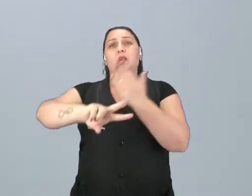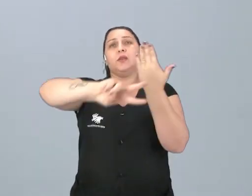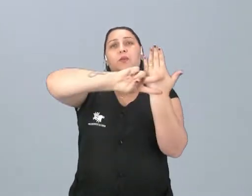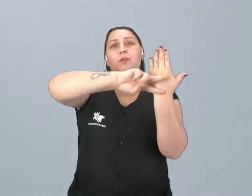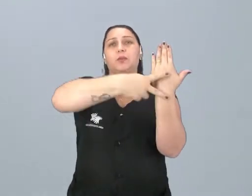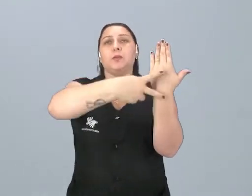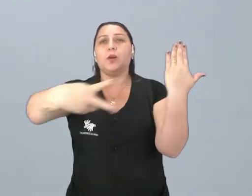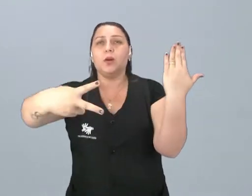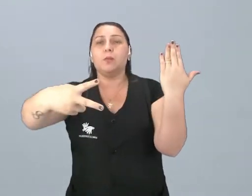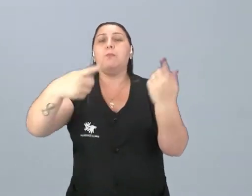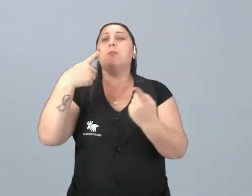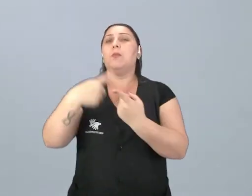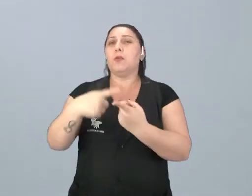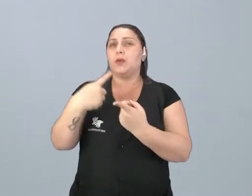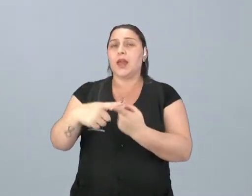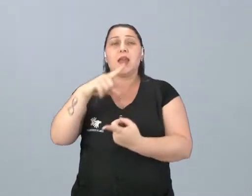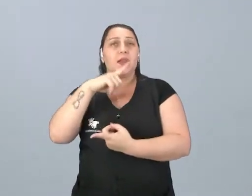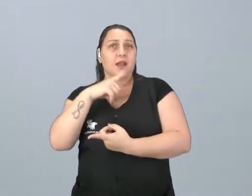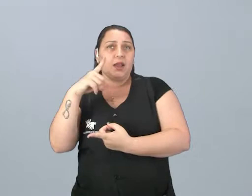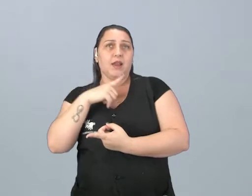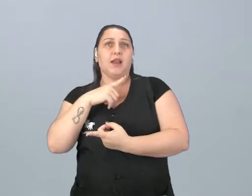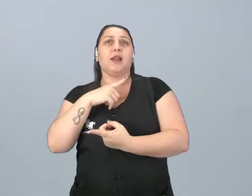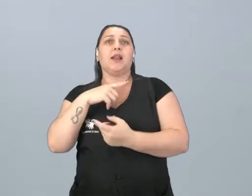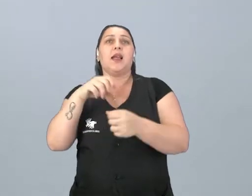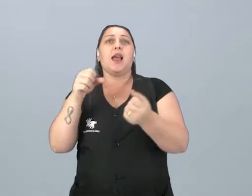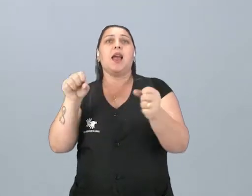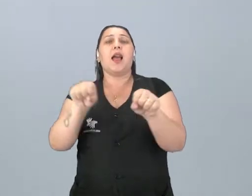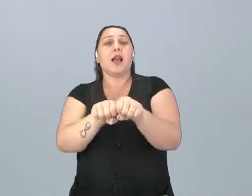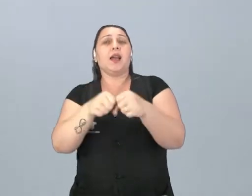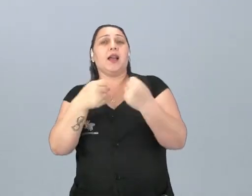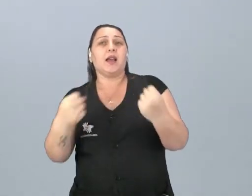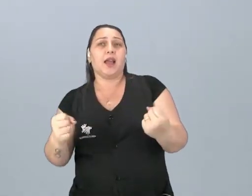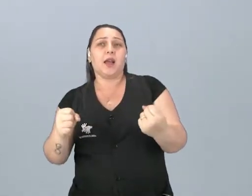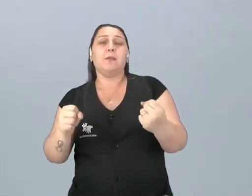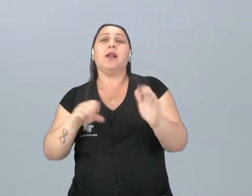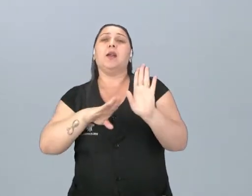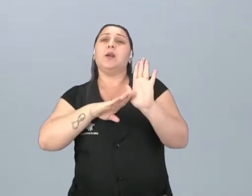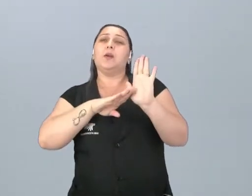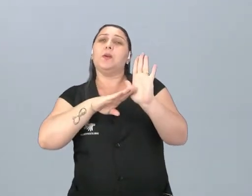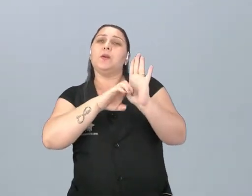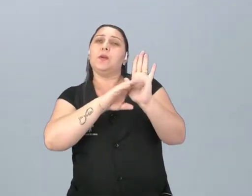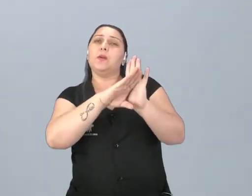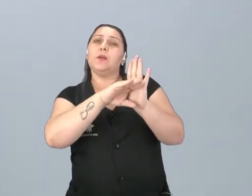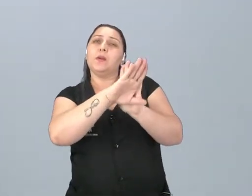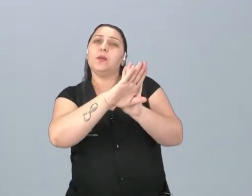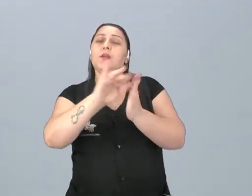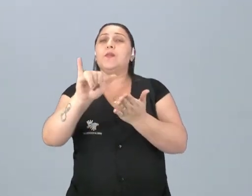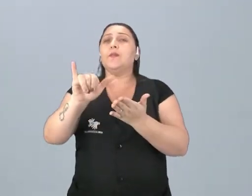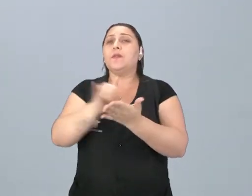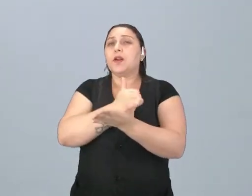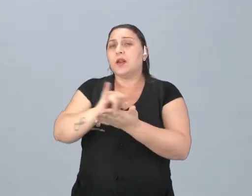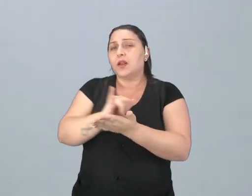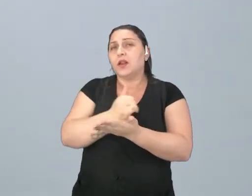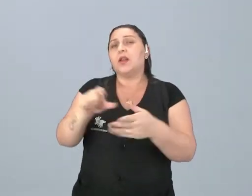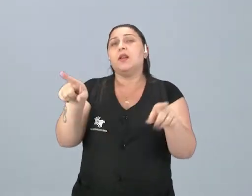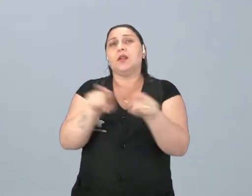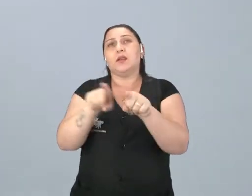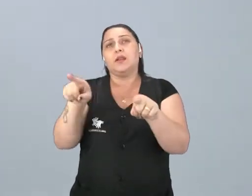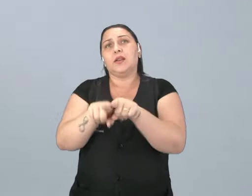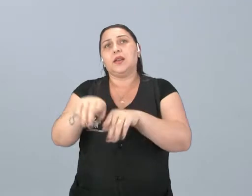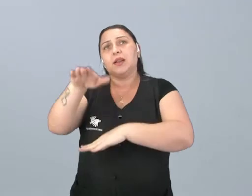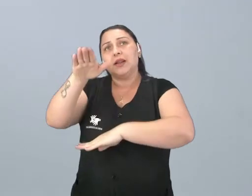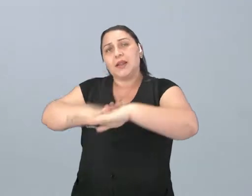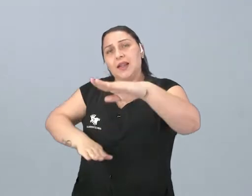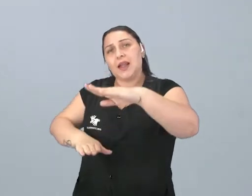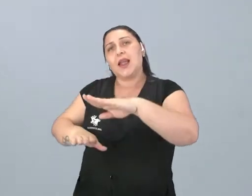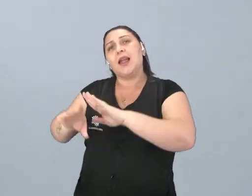consequentemente, por causa da crise, a gente vai ter a quebra de valores da Bolsa de Valores de Nova York, que vai culminar nessa chamada